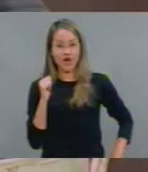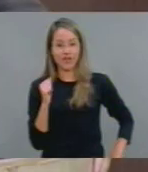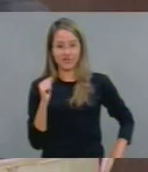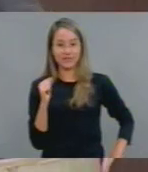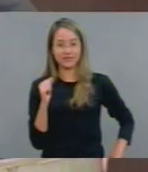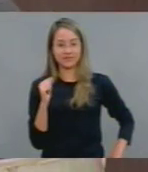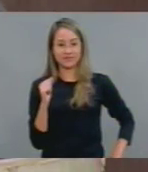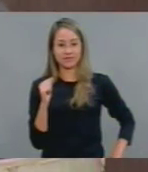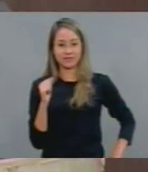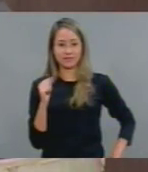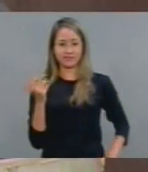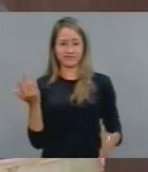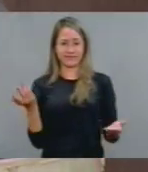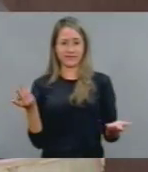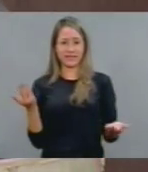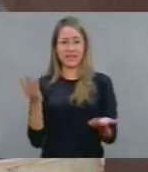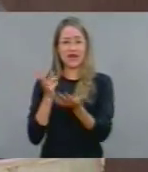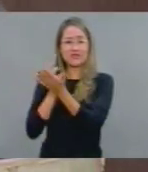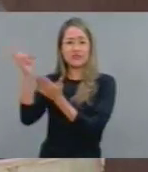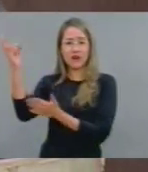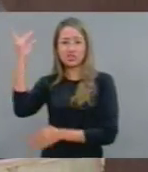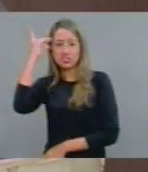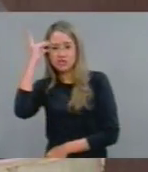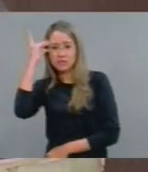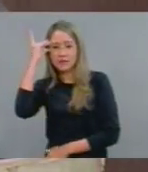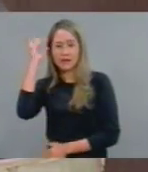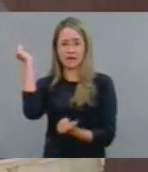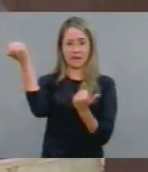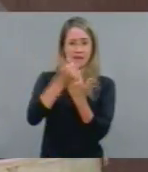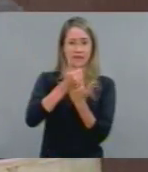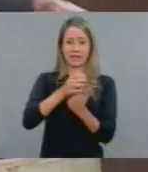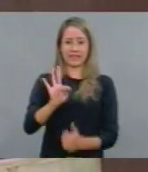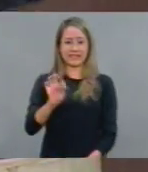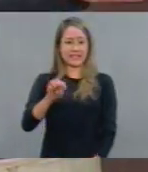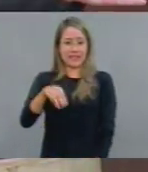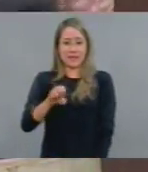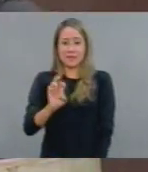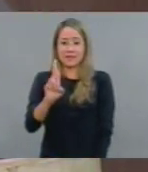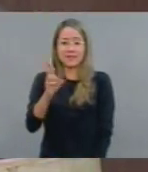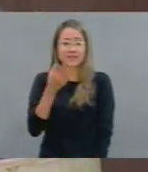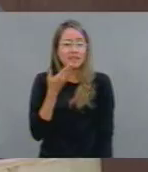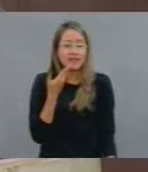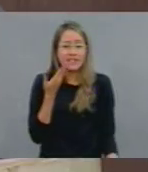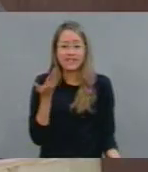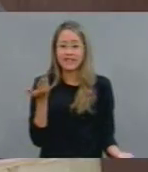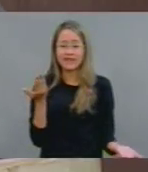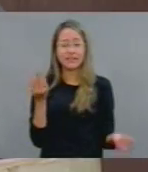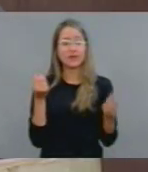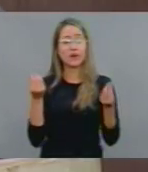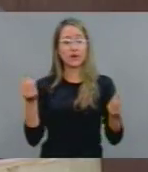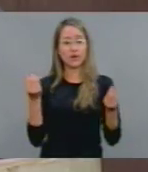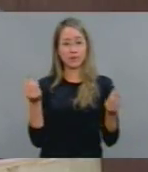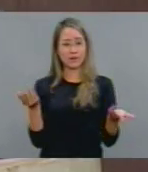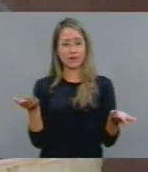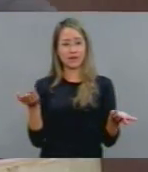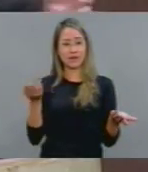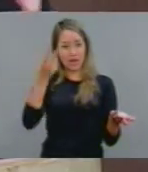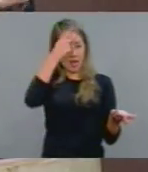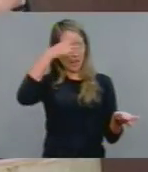tirar Dilma e colocar Temer e Cunha. Grande. Isso não pode ser celebrado, povo do